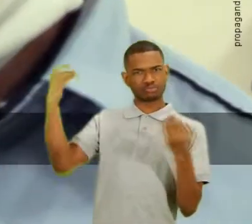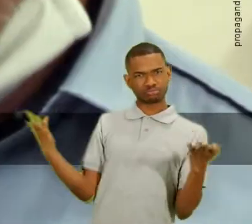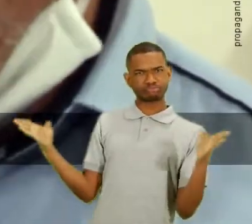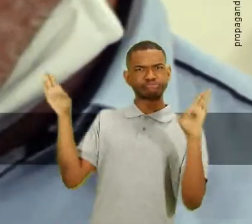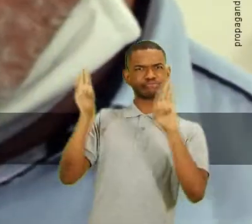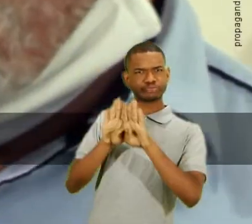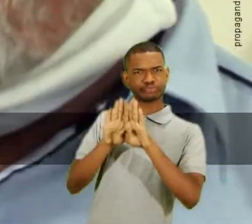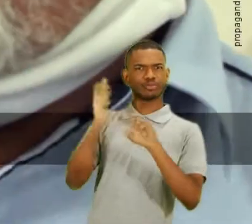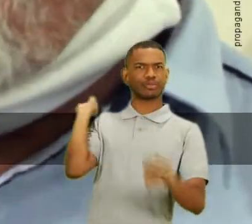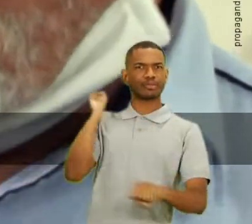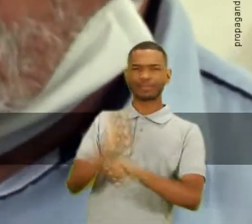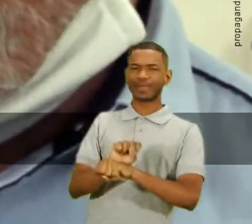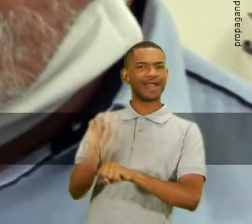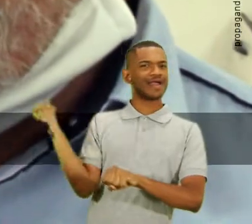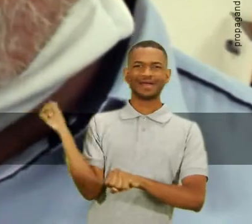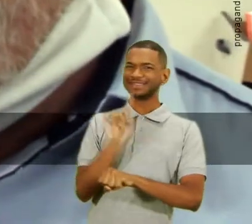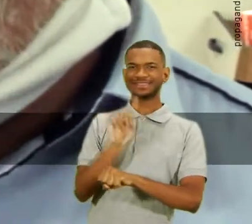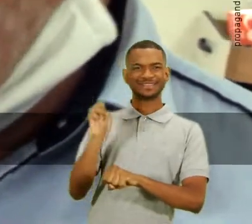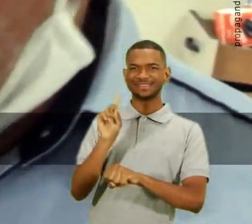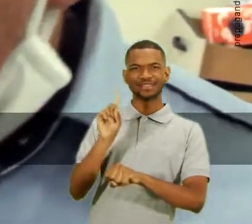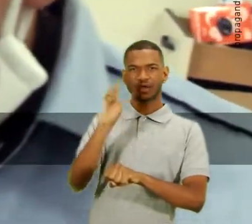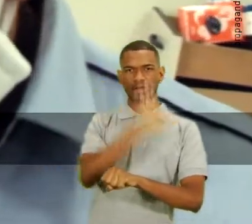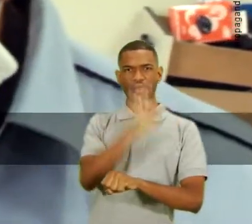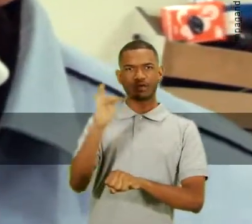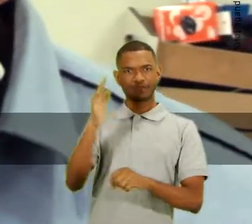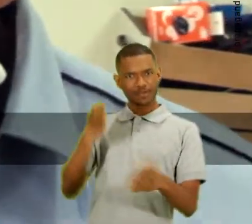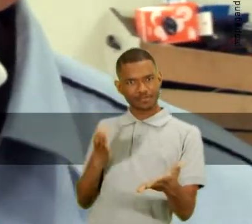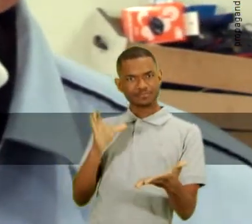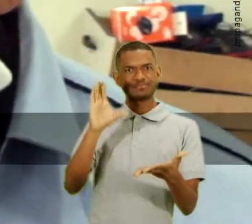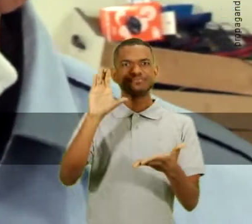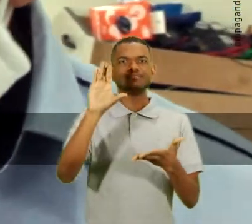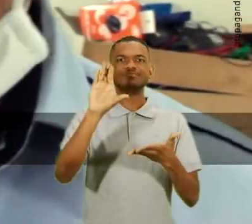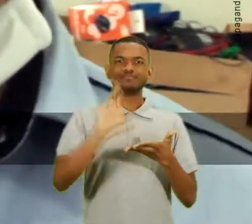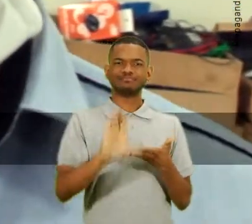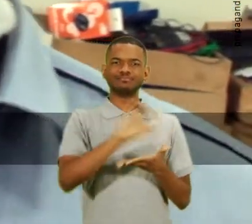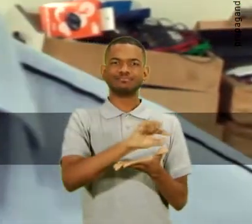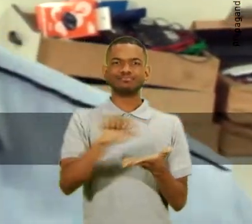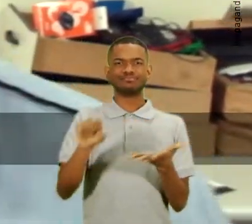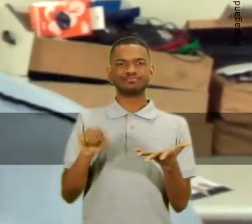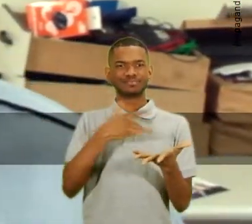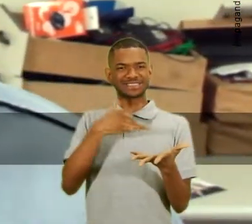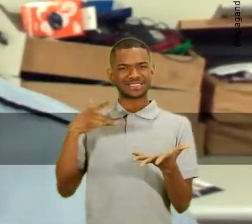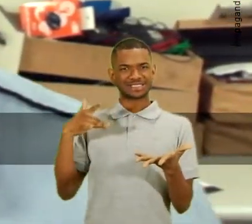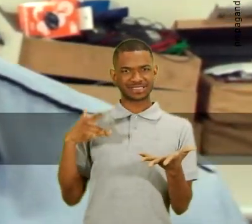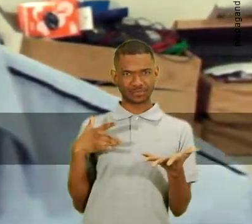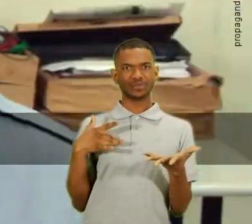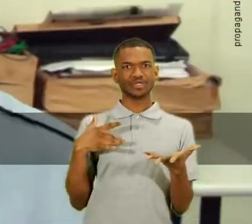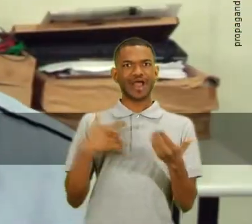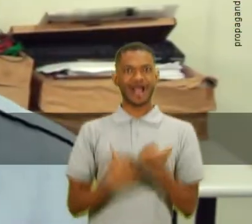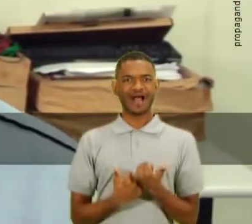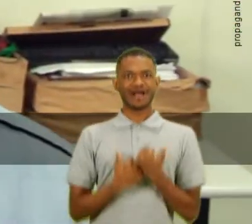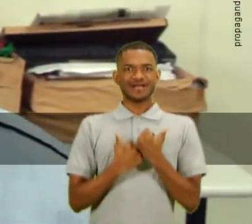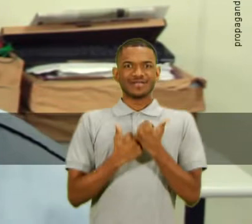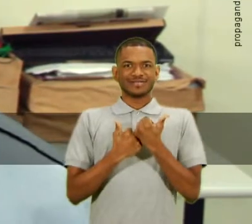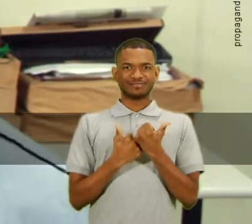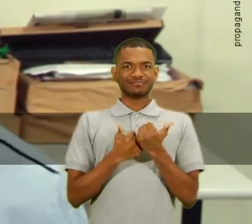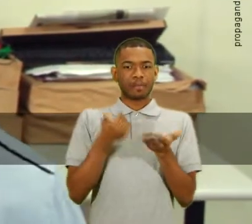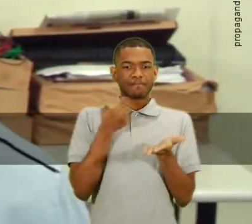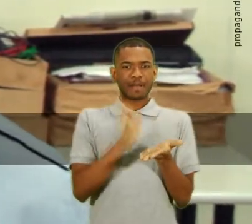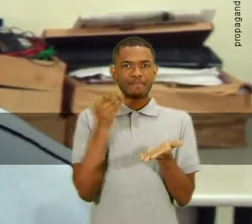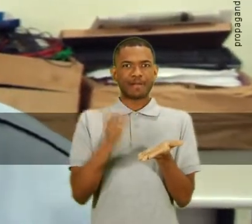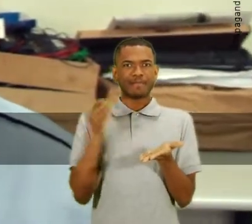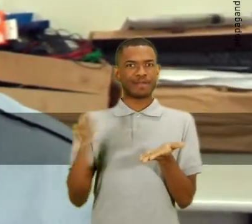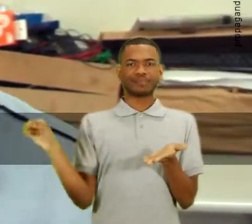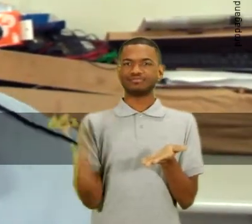fechar tudo ele falou não Coronel Fabriciano investiu na saúde Então ela tem para onde o doente o início deu